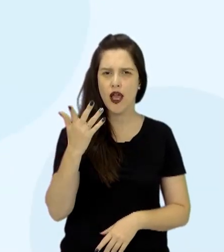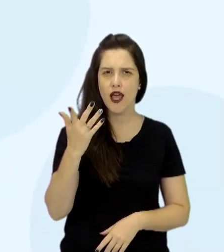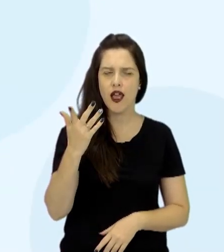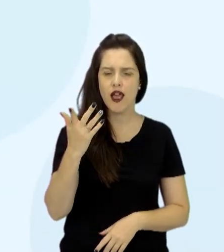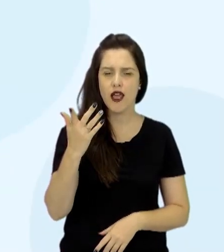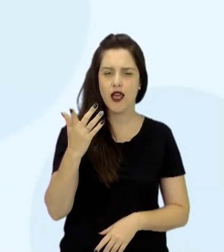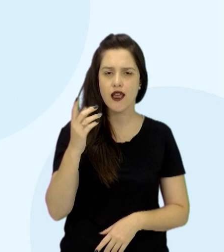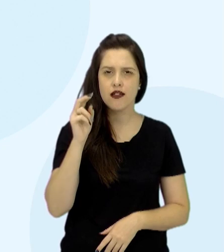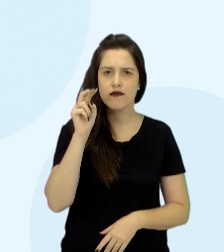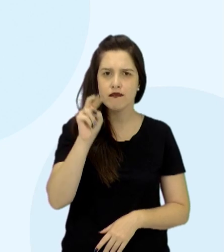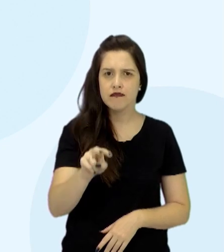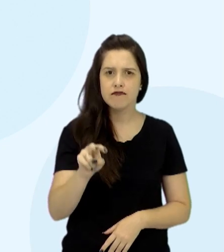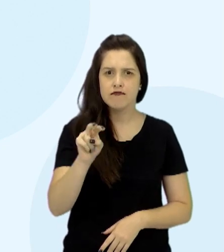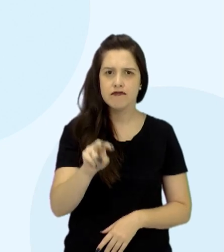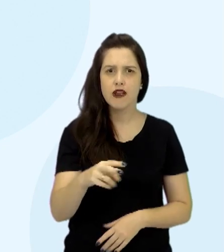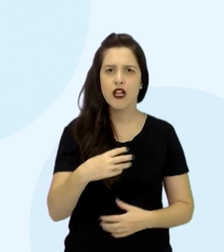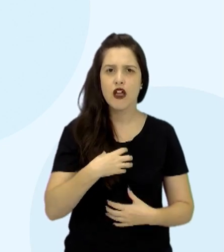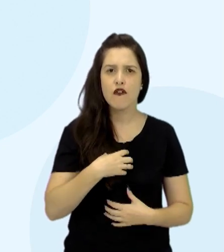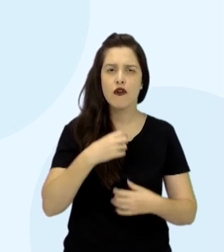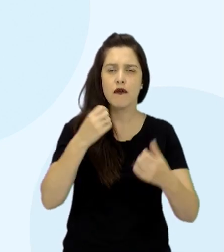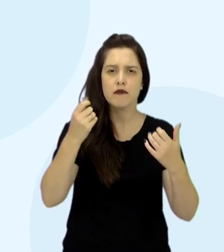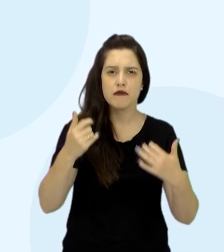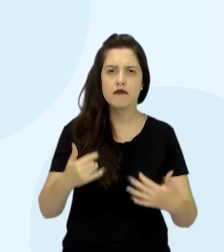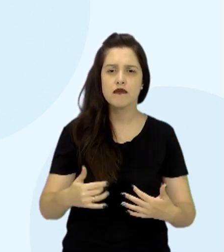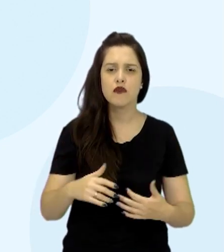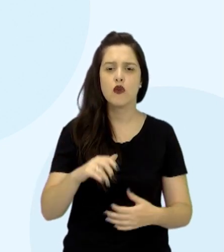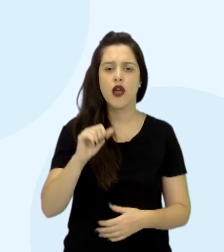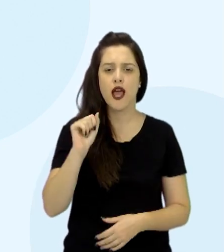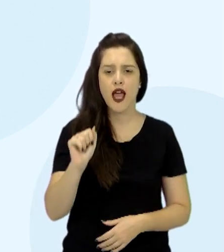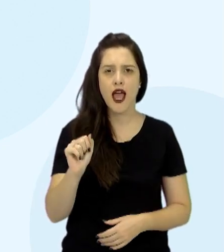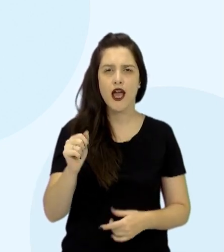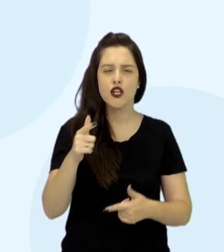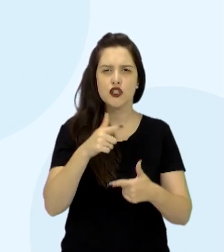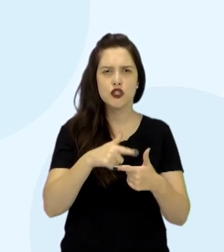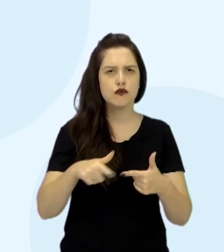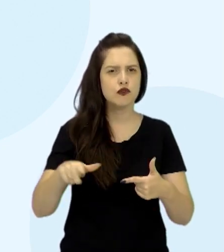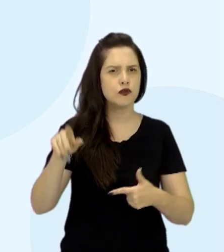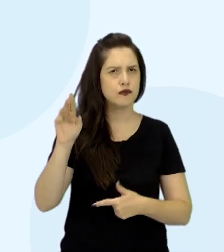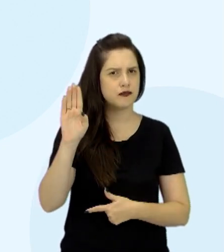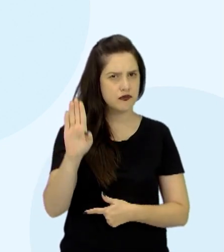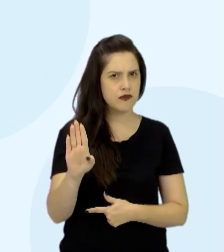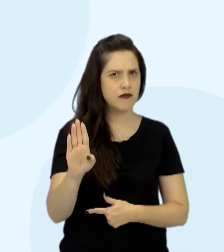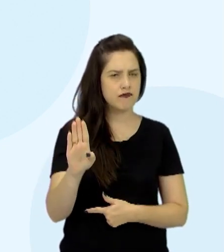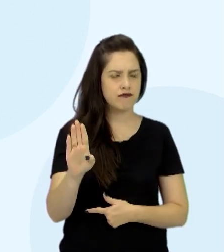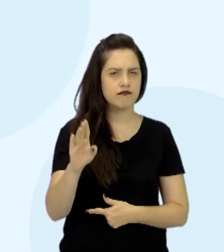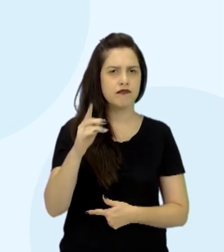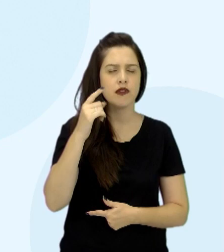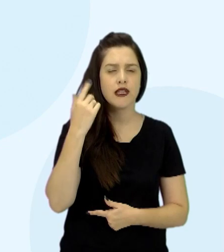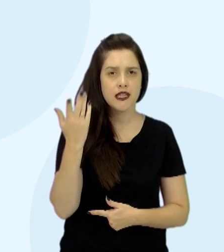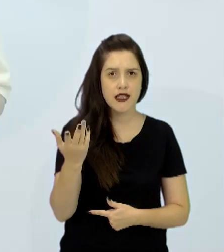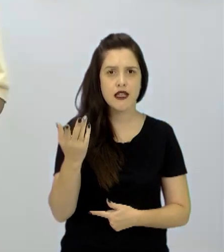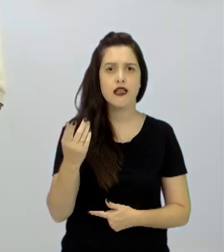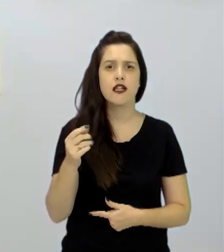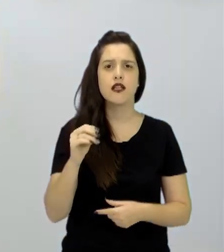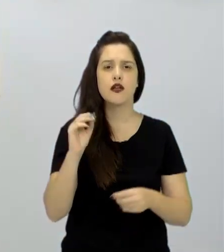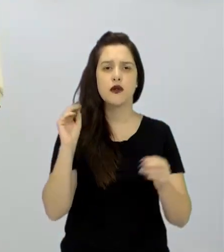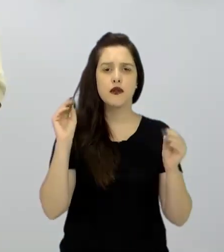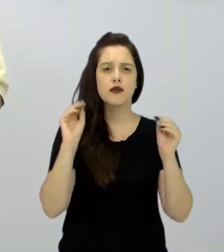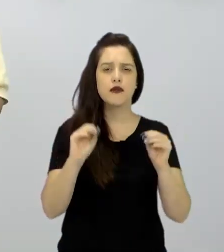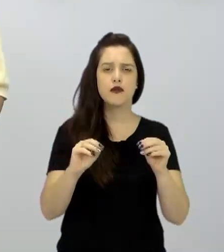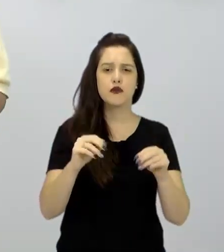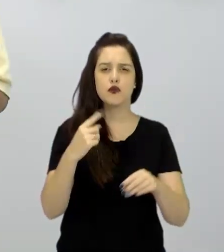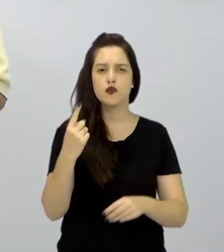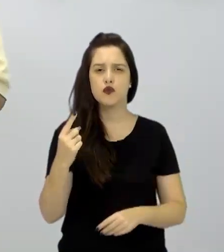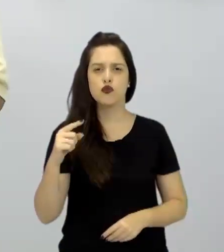vê essa forma de escrita, A dividido por B, tá? Então, assim, se lê 1 para